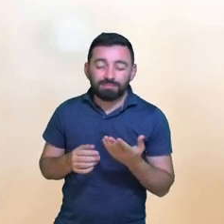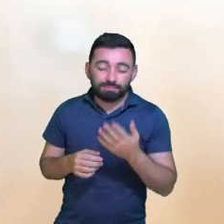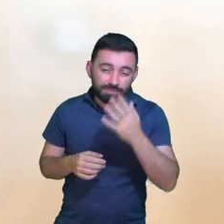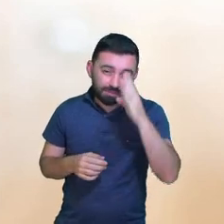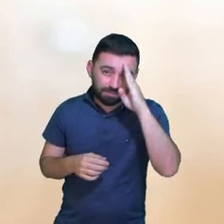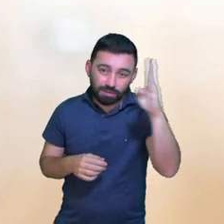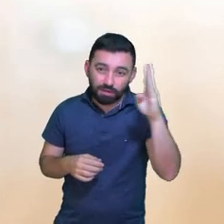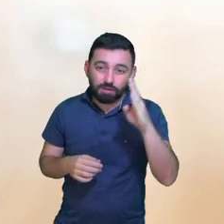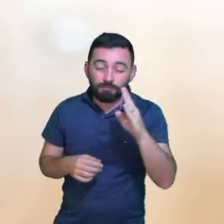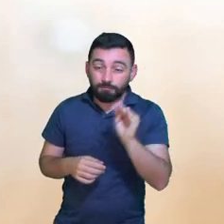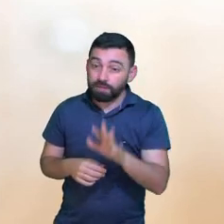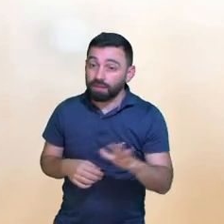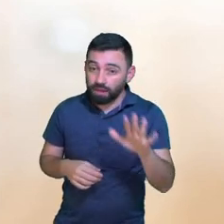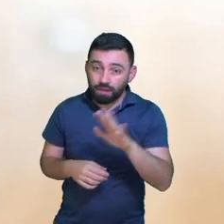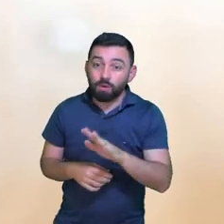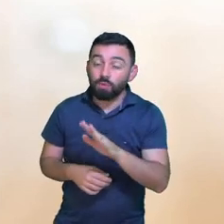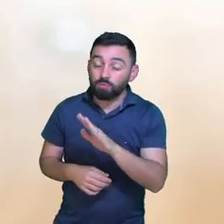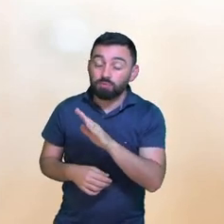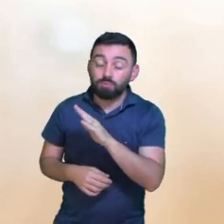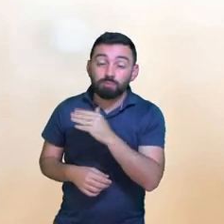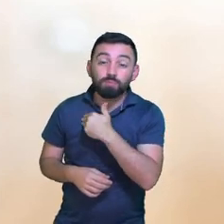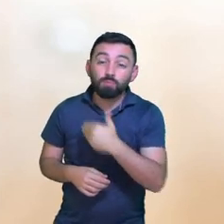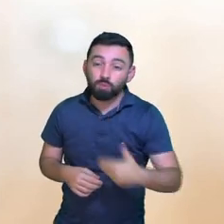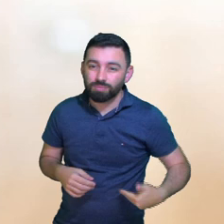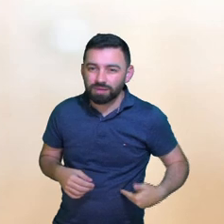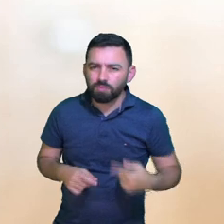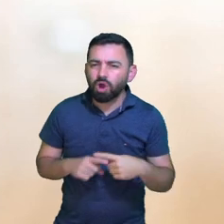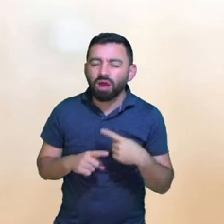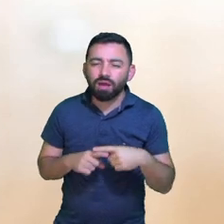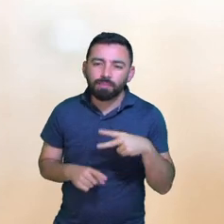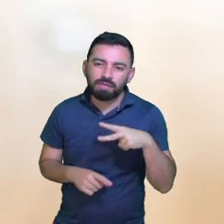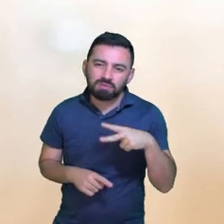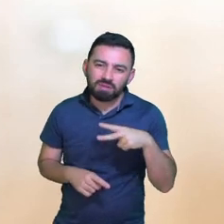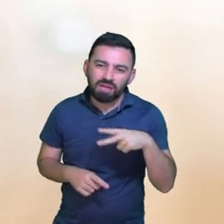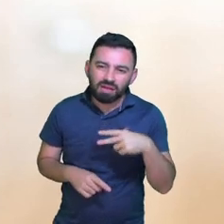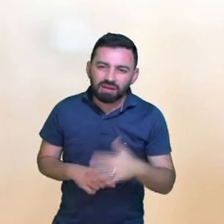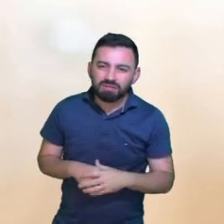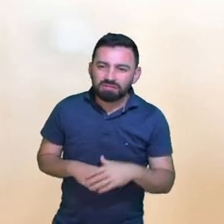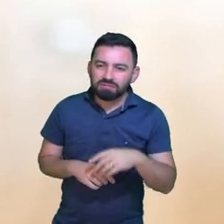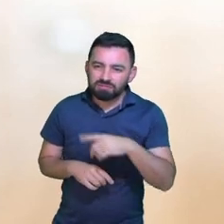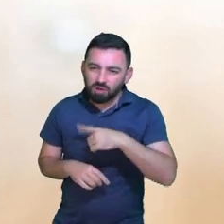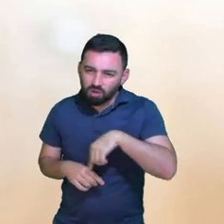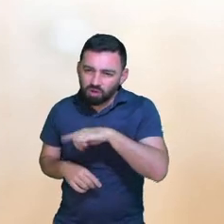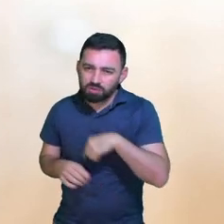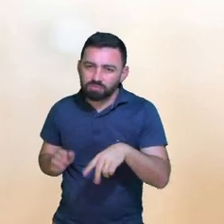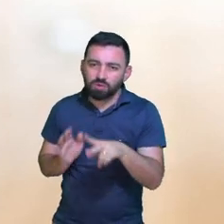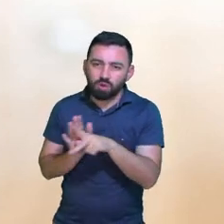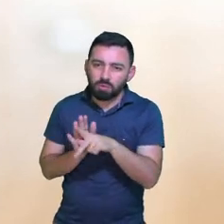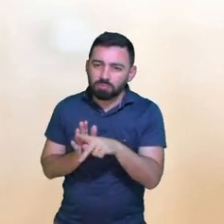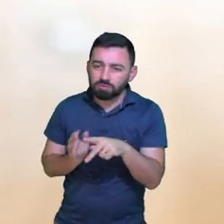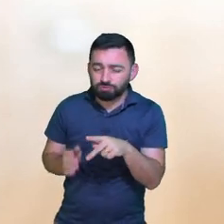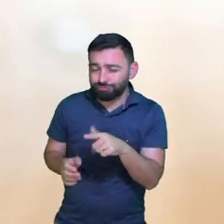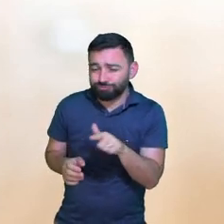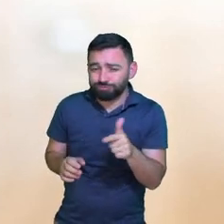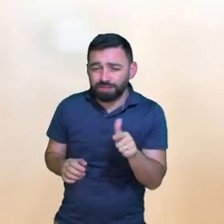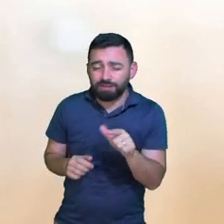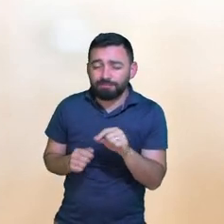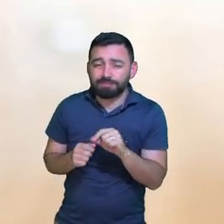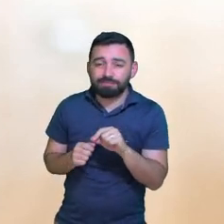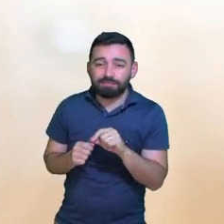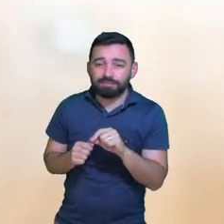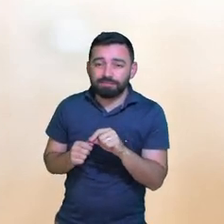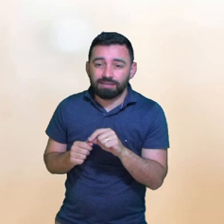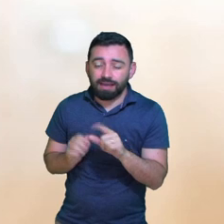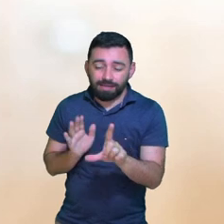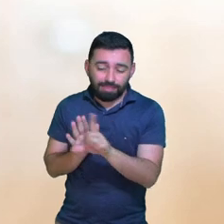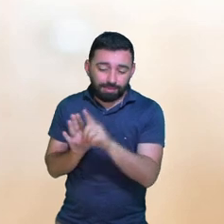nas que são públicas porque as particulares como nós as que compõem a CAF a gente não tem muita saída a lei é aquela a gente tem